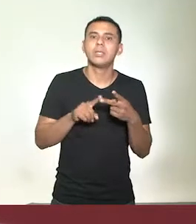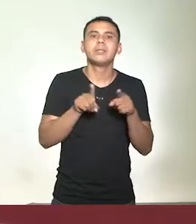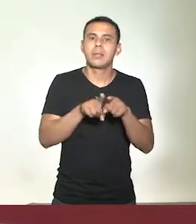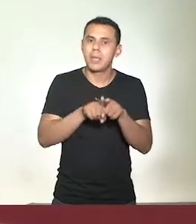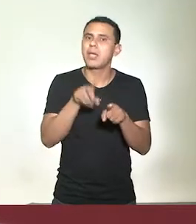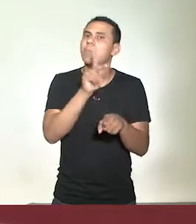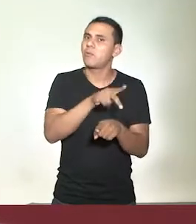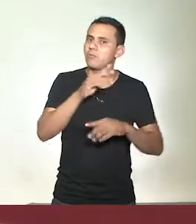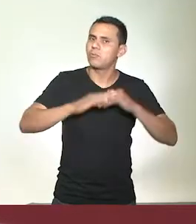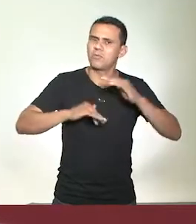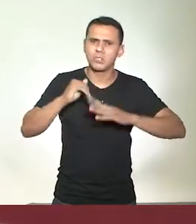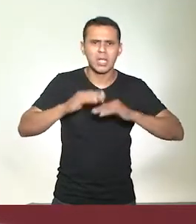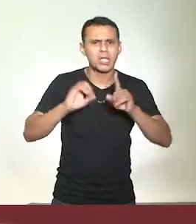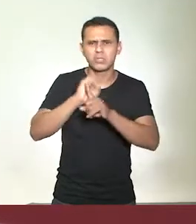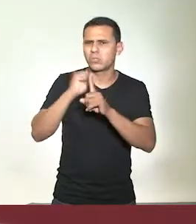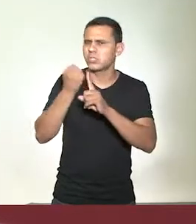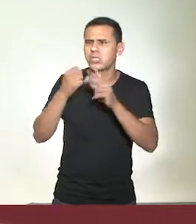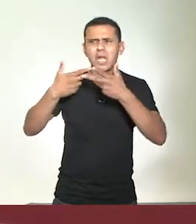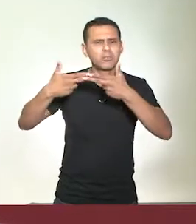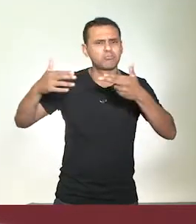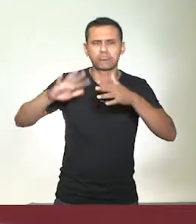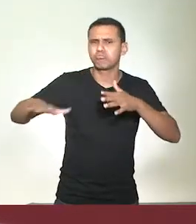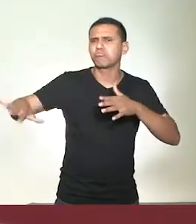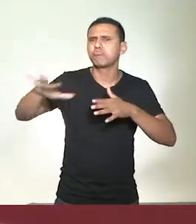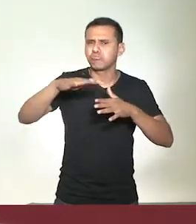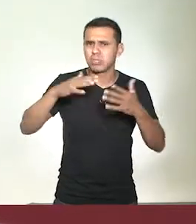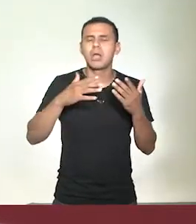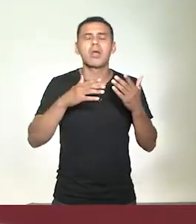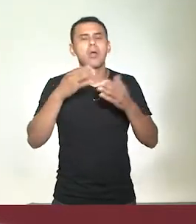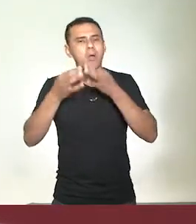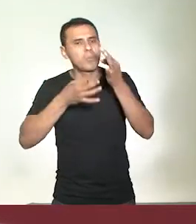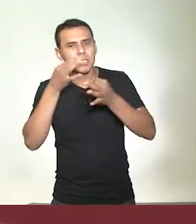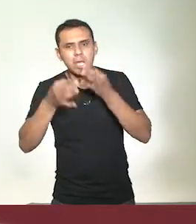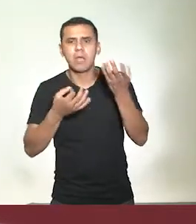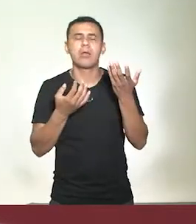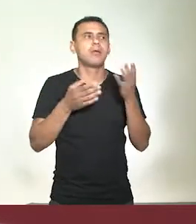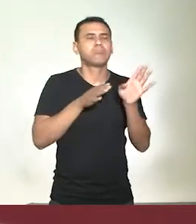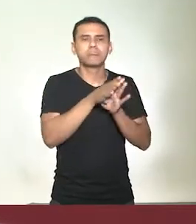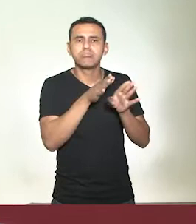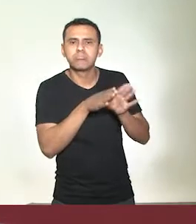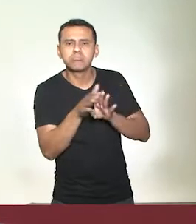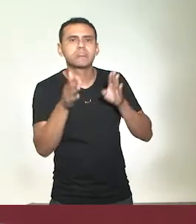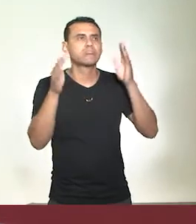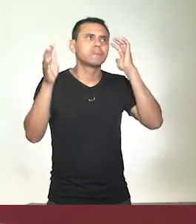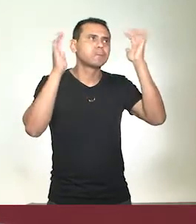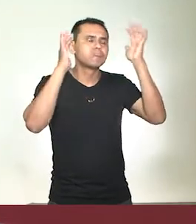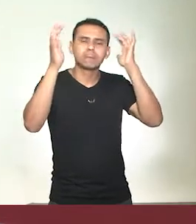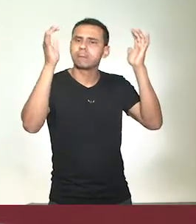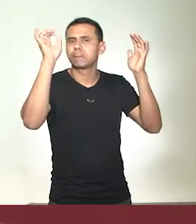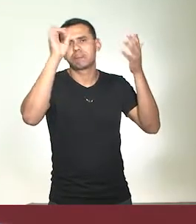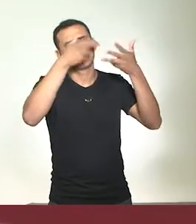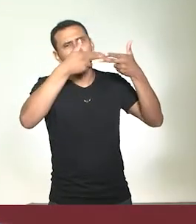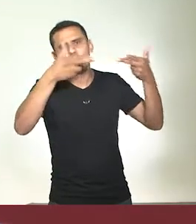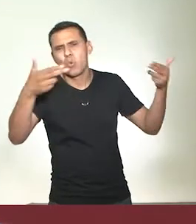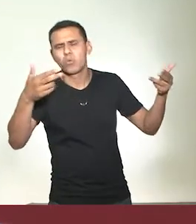Mas vem também profissionais EA sociedade como um todo através das suas opiniões das suas